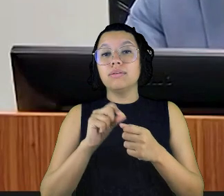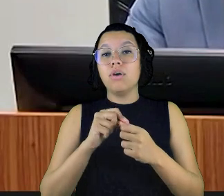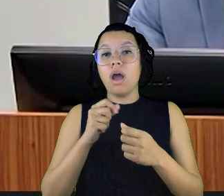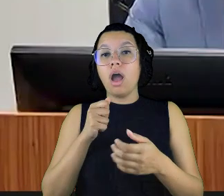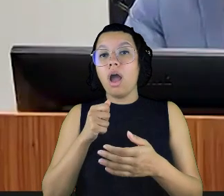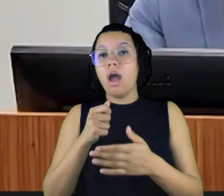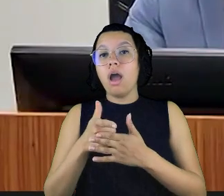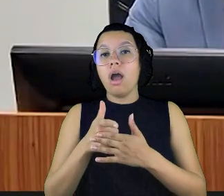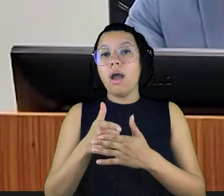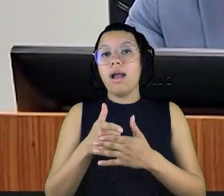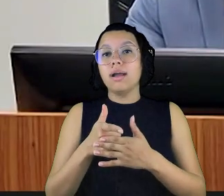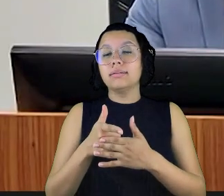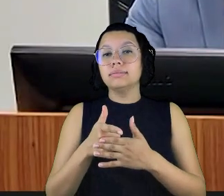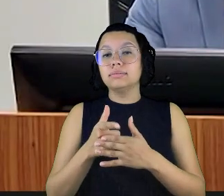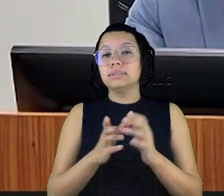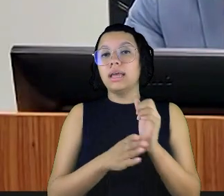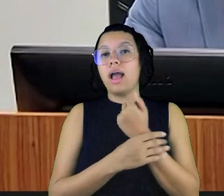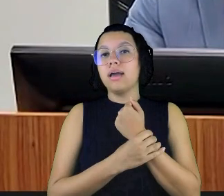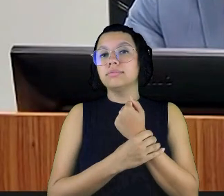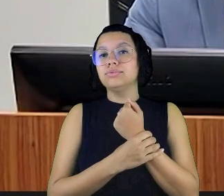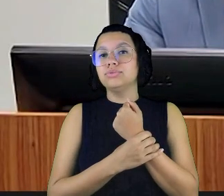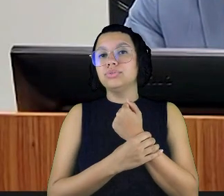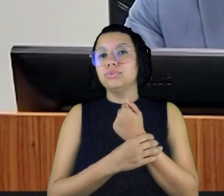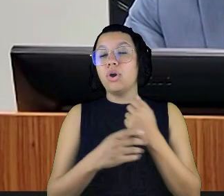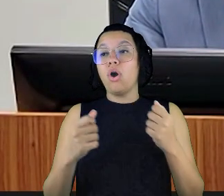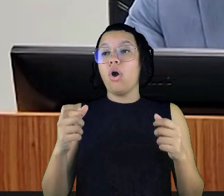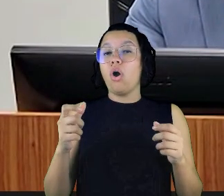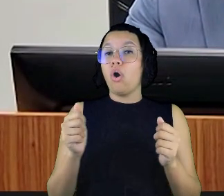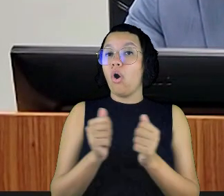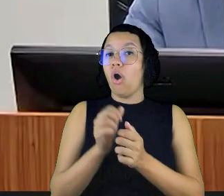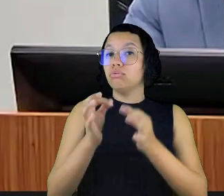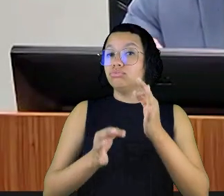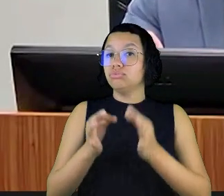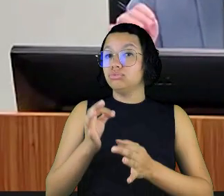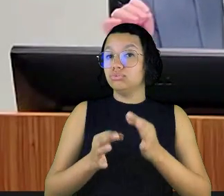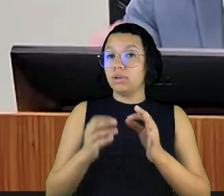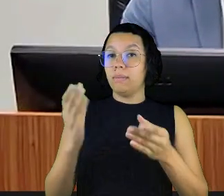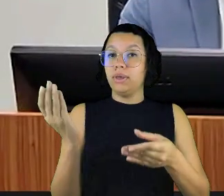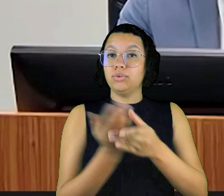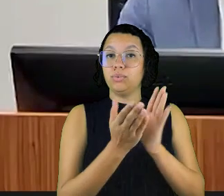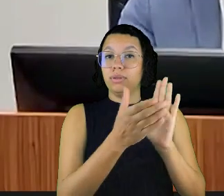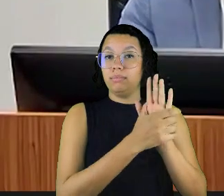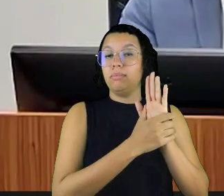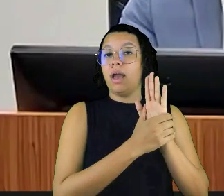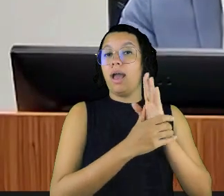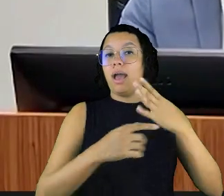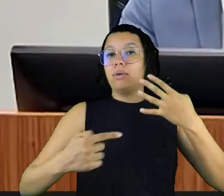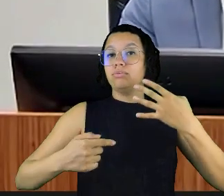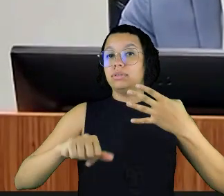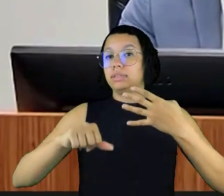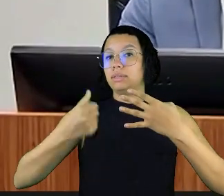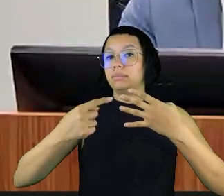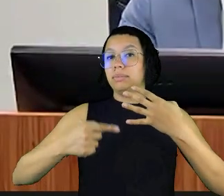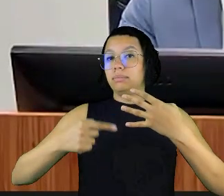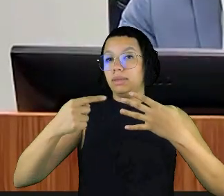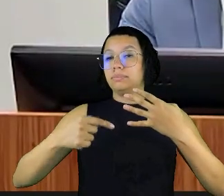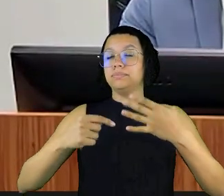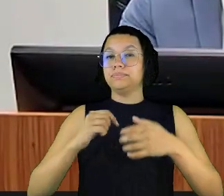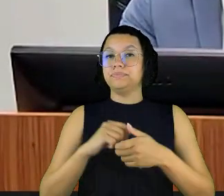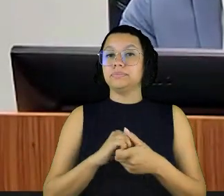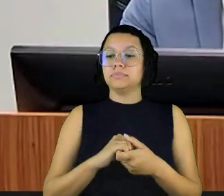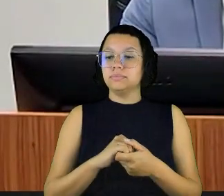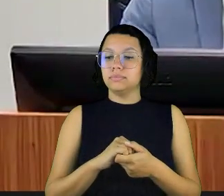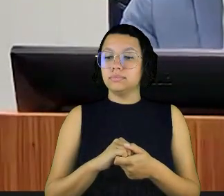o julgamento dos embargos em primeiro grau? E se sobrevier a